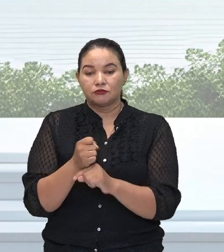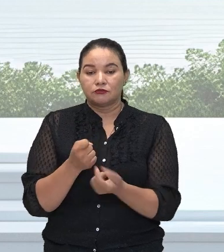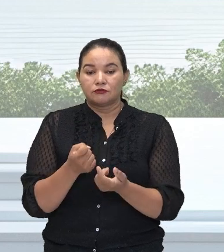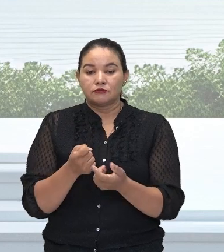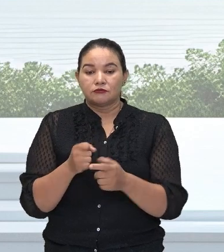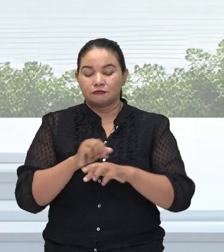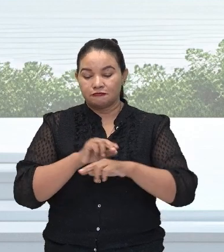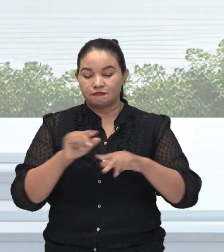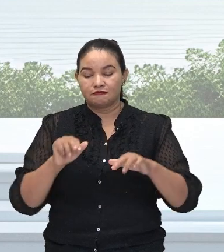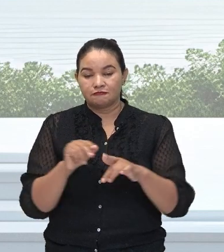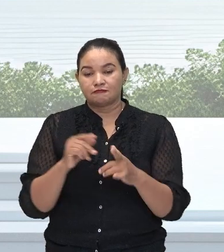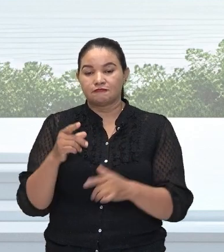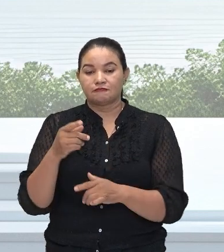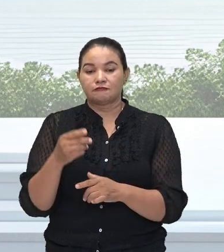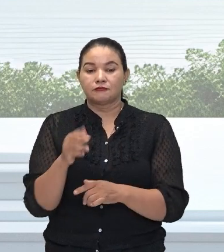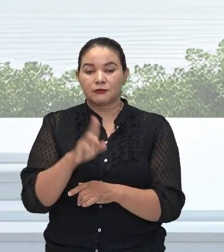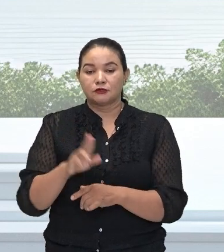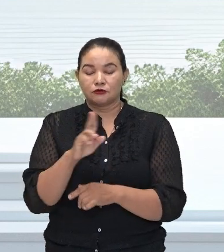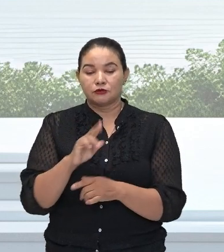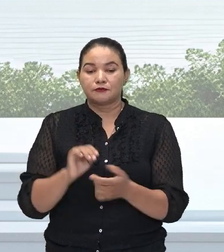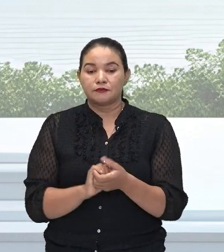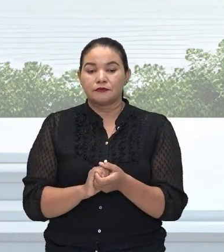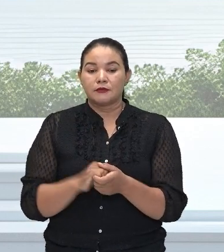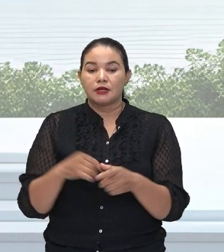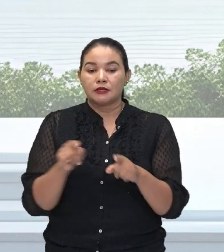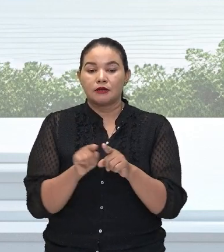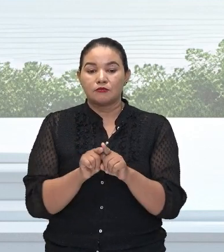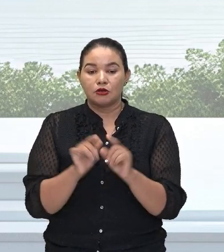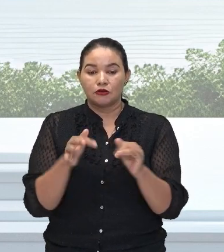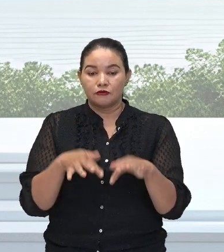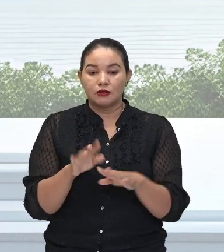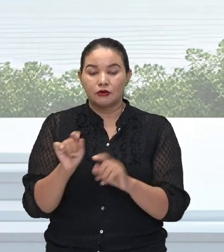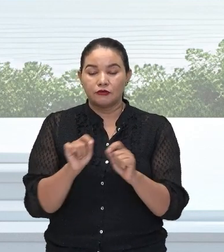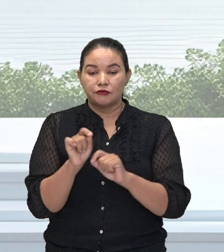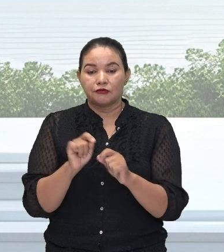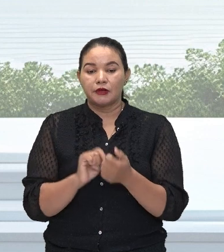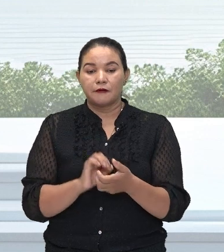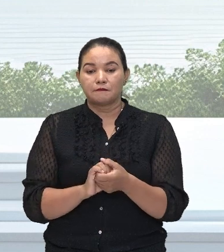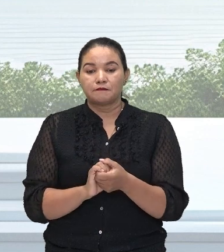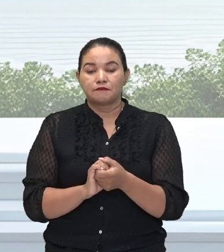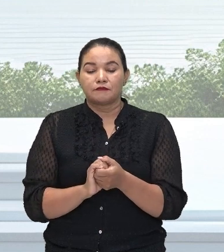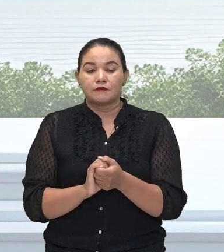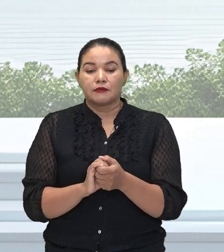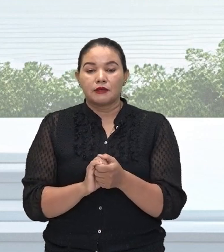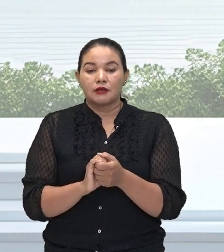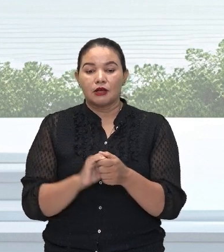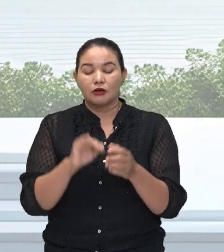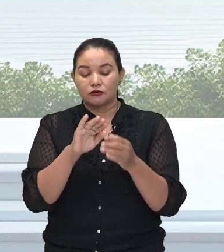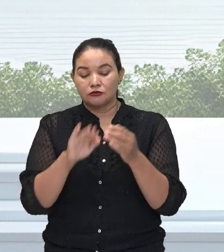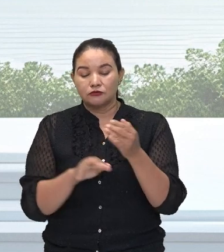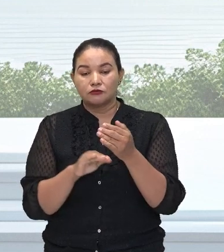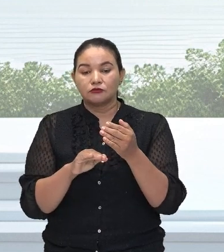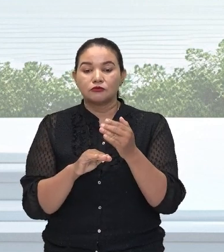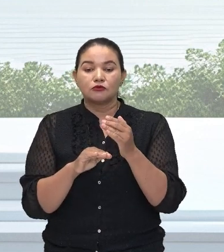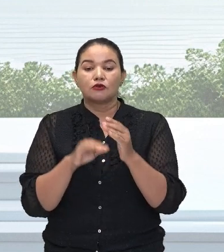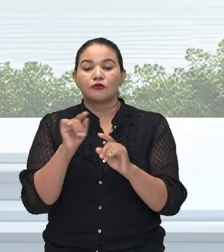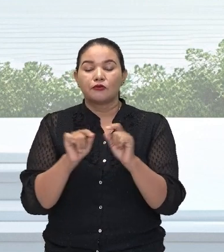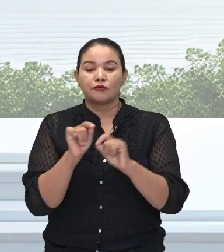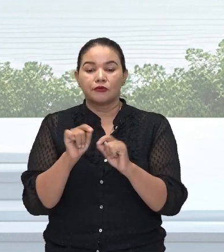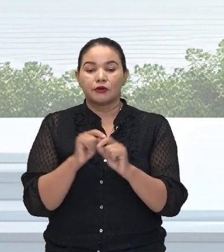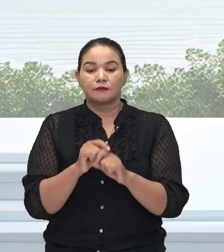né? E, por fim, há aqueles que estão abaixo de todo esse grupo, que são